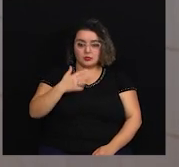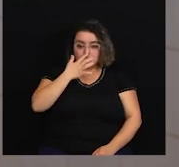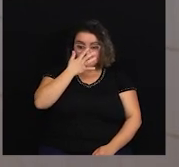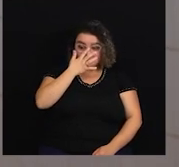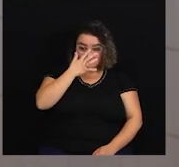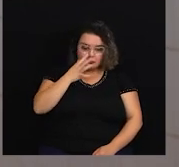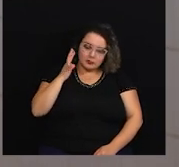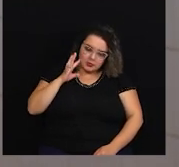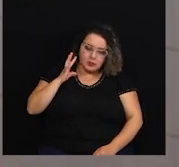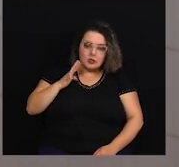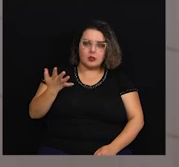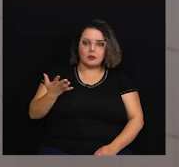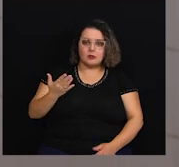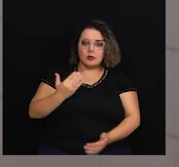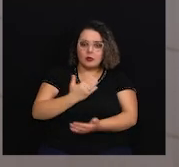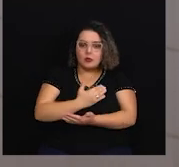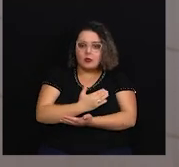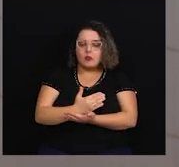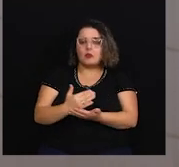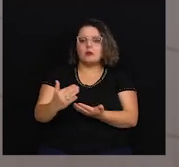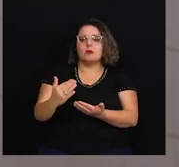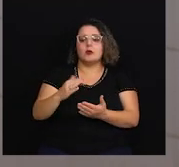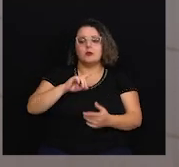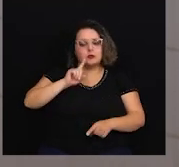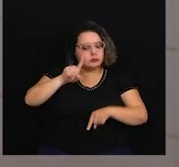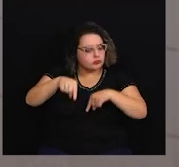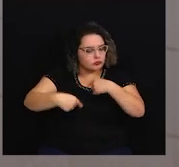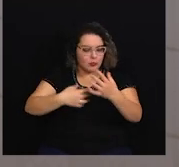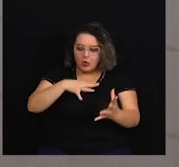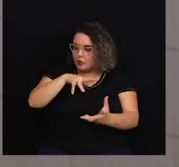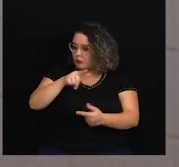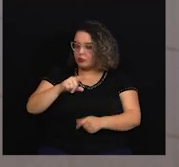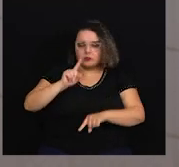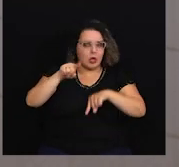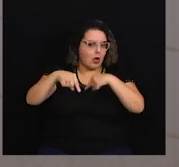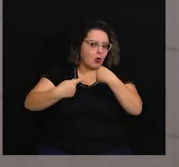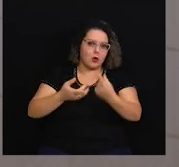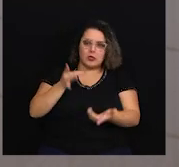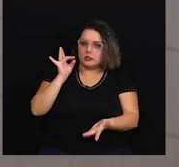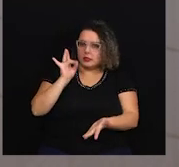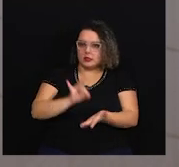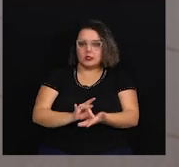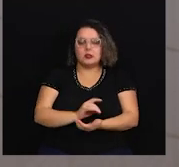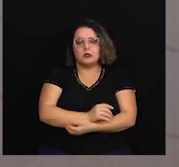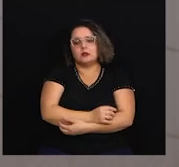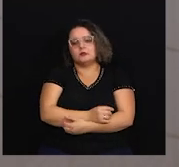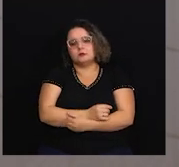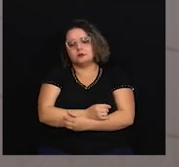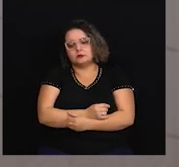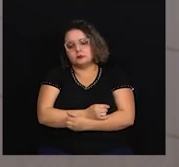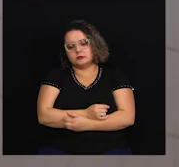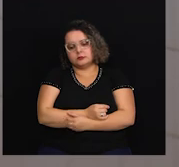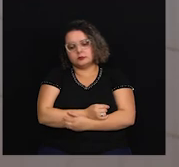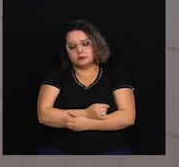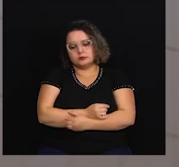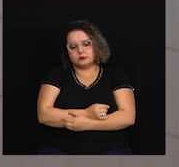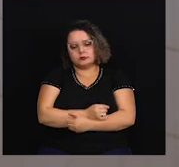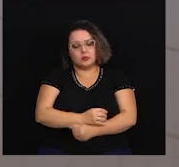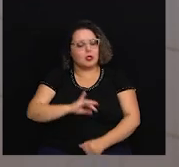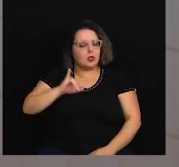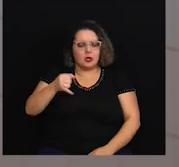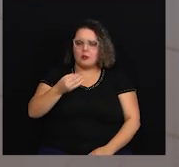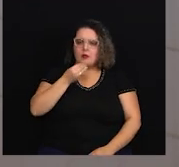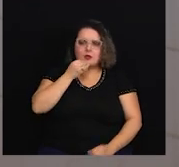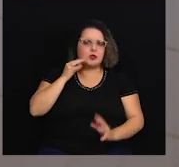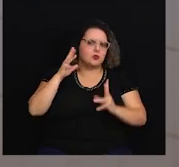bacana porque eu ingressei no outro número uma outra realidade o e aproveitei que todos os momentos todos os